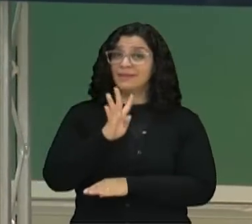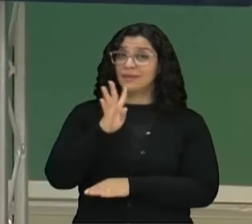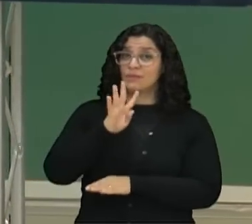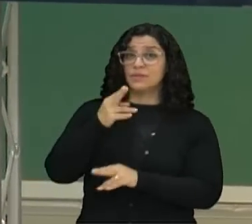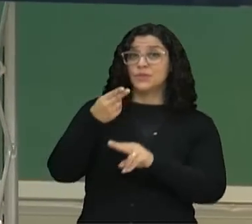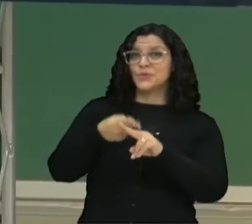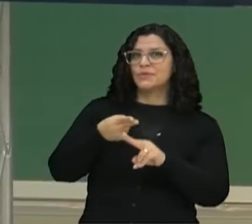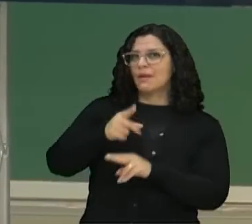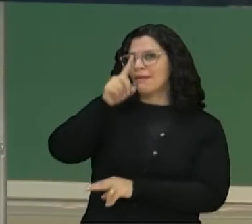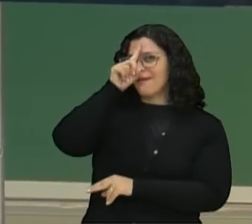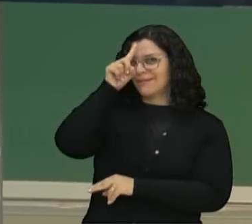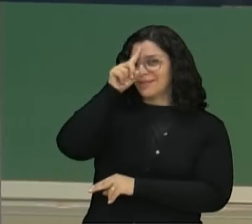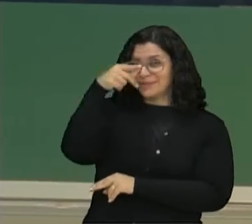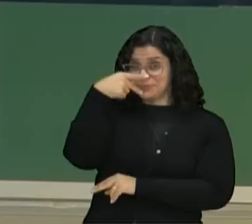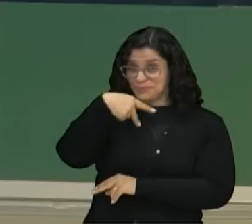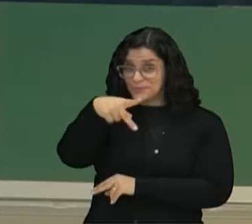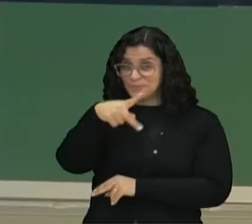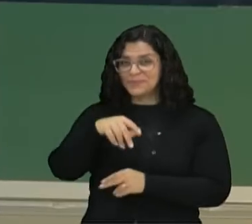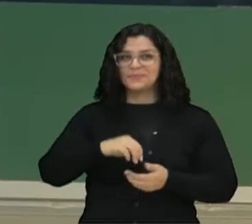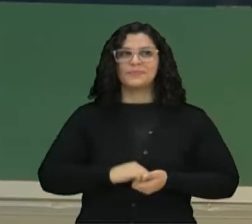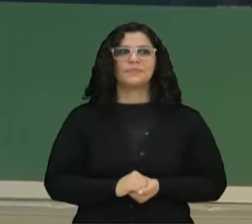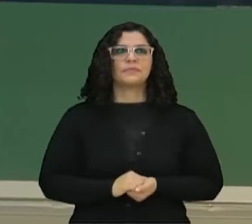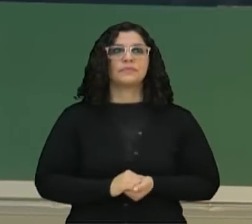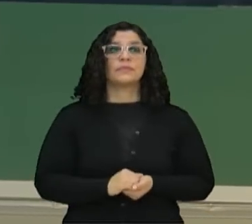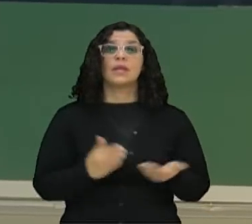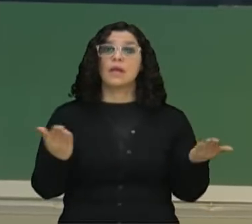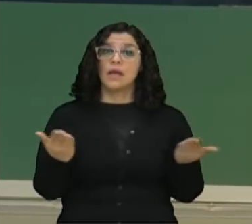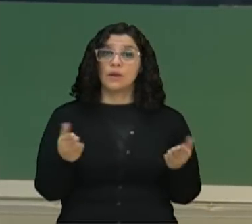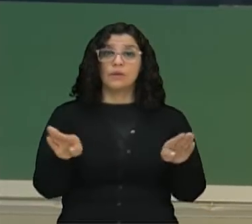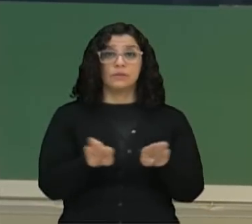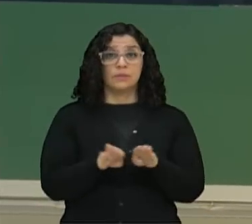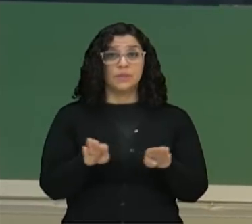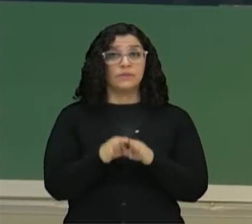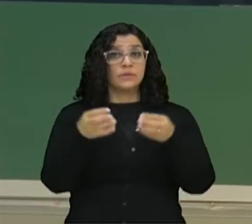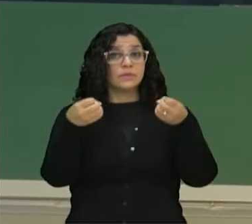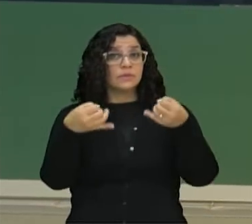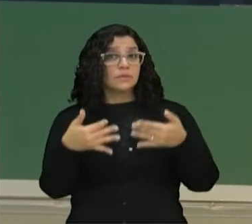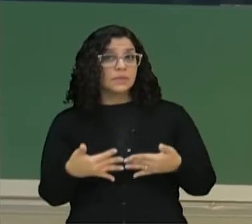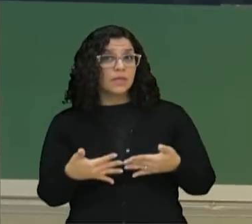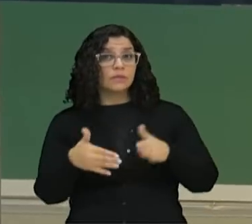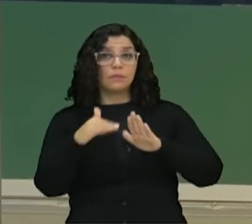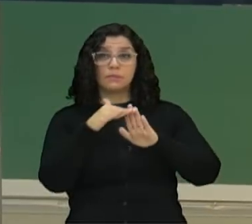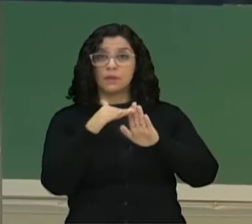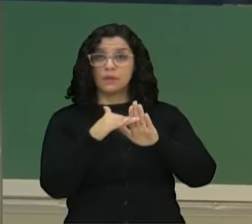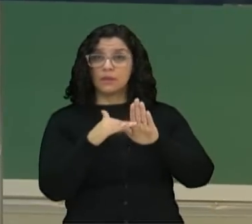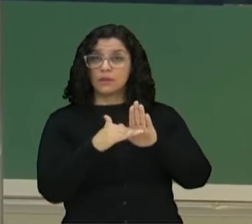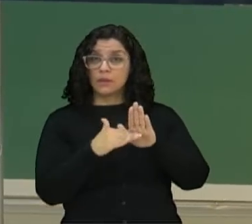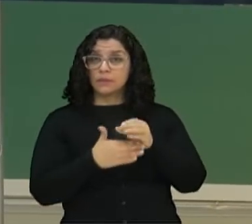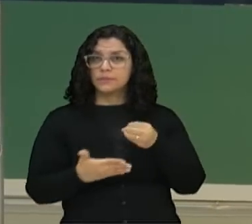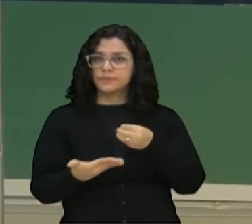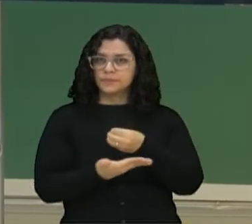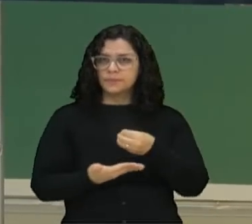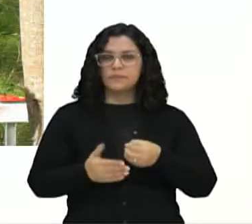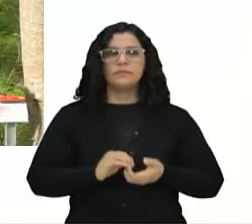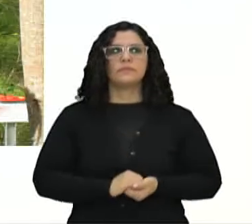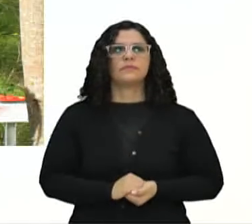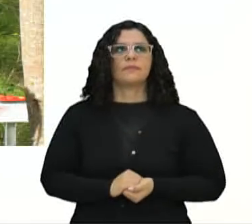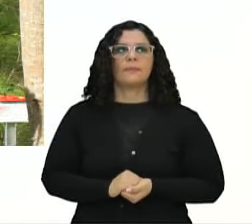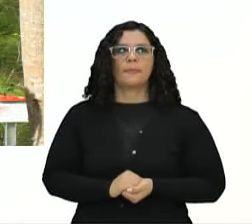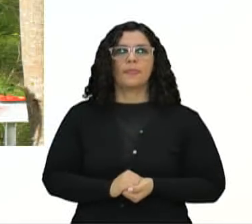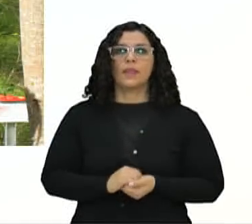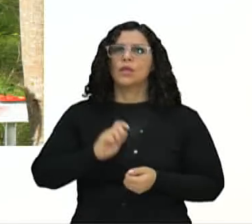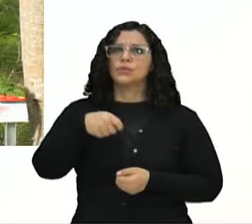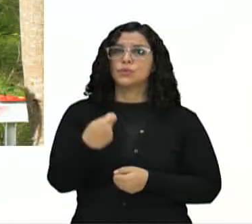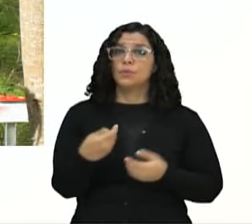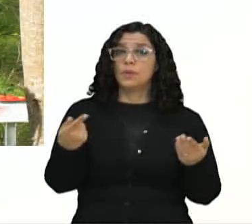usarem a criatividade de vocês, tá bom? Na sequência, vamos falar um pouquinho sobre os princípios básicos, né? A